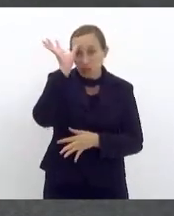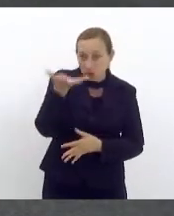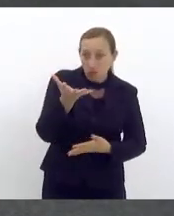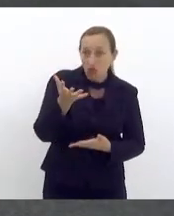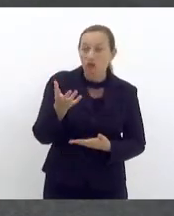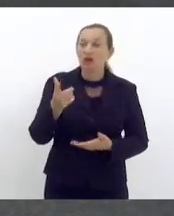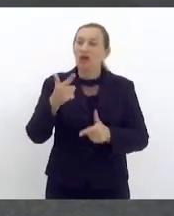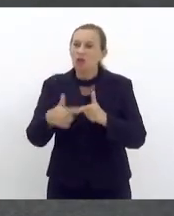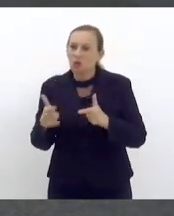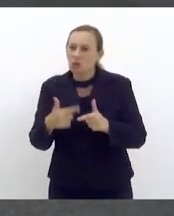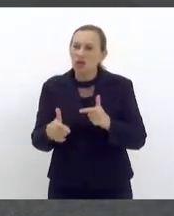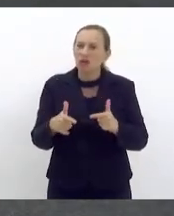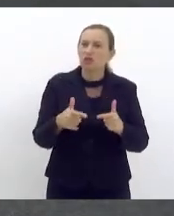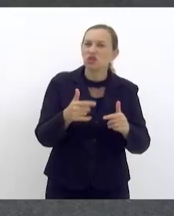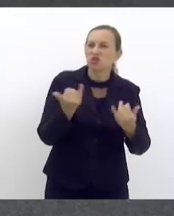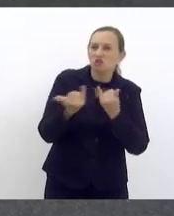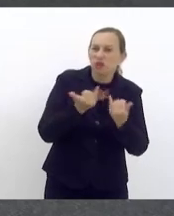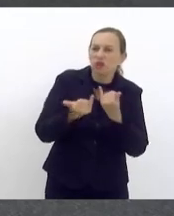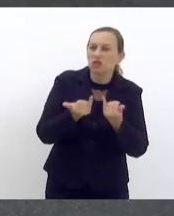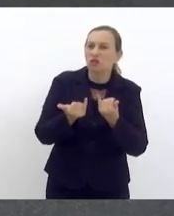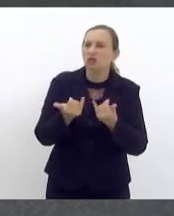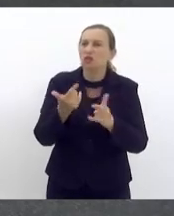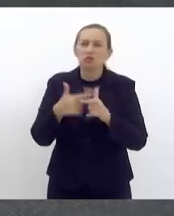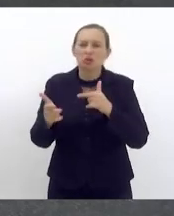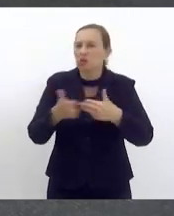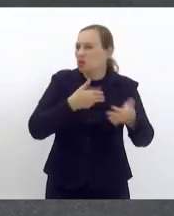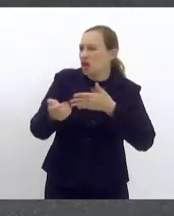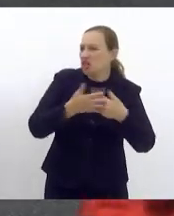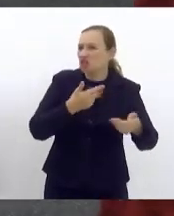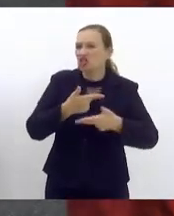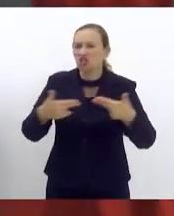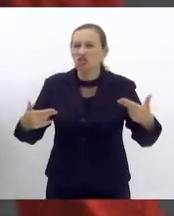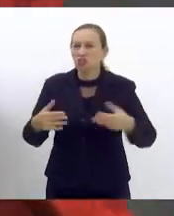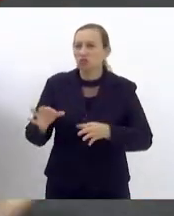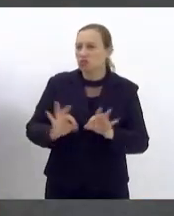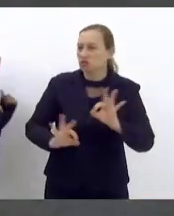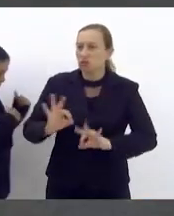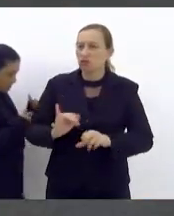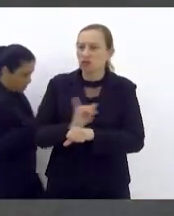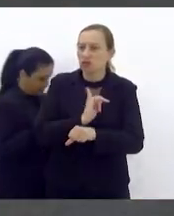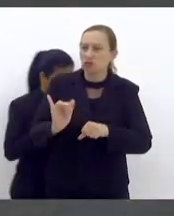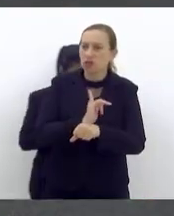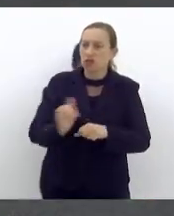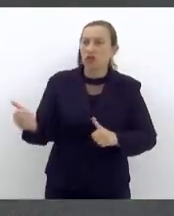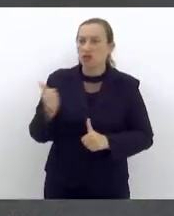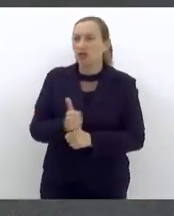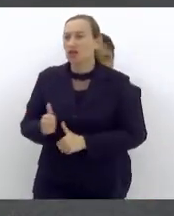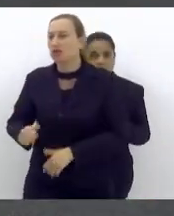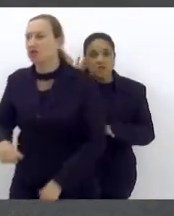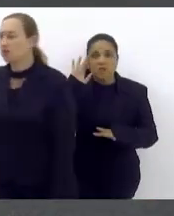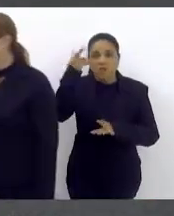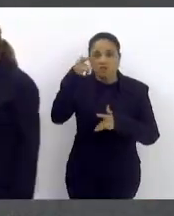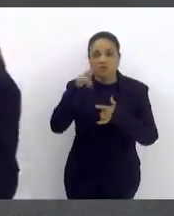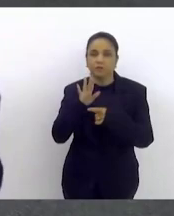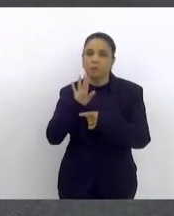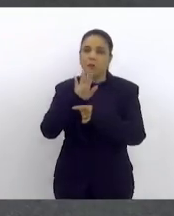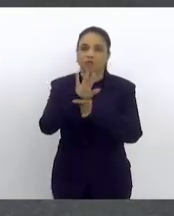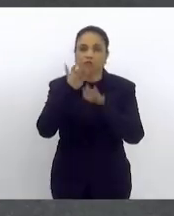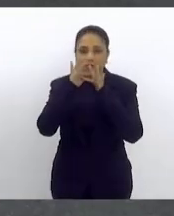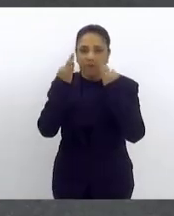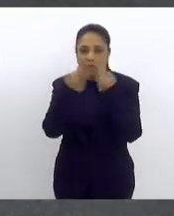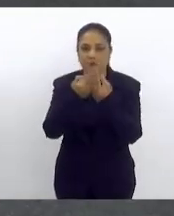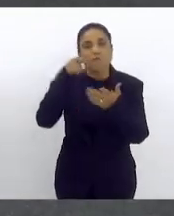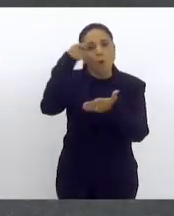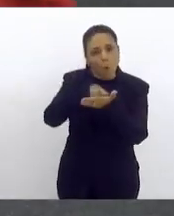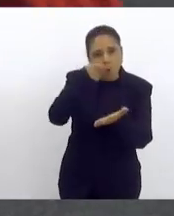se é problema de dados Isso é um problema de algum tipo de organização de gestão que isso seja resolvido em benefício das famílias vou